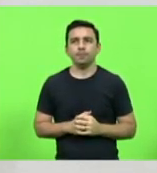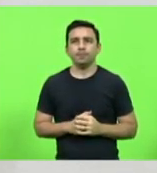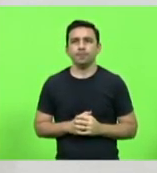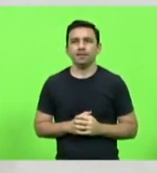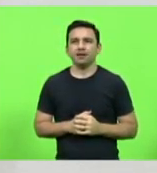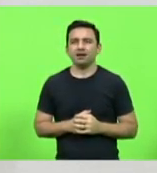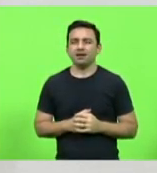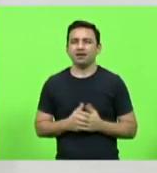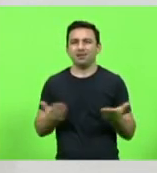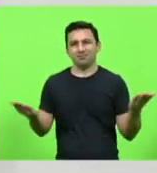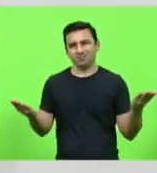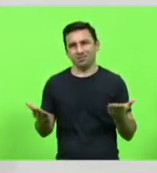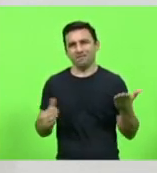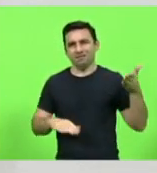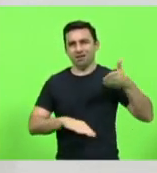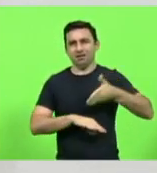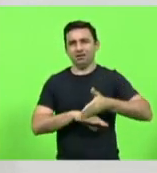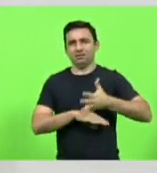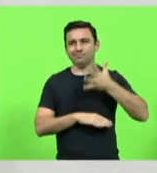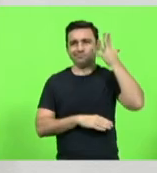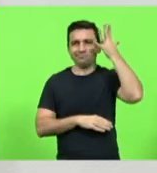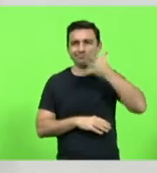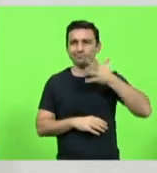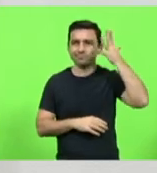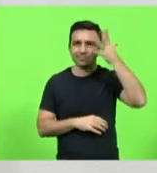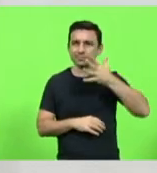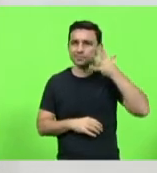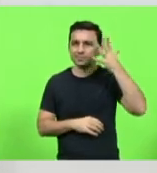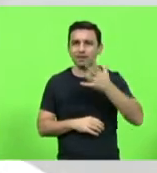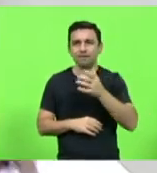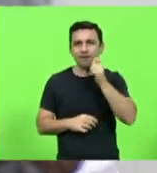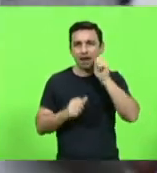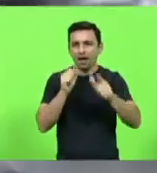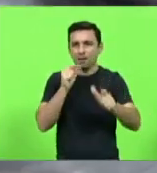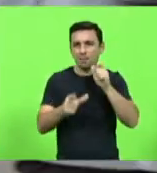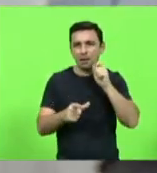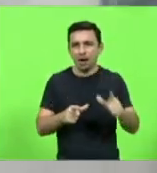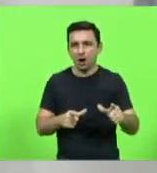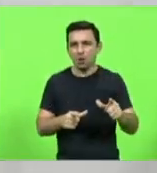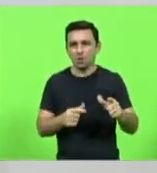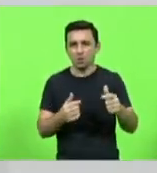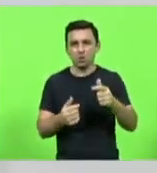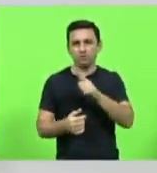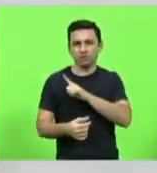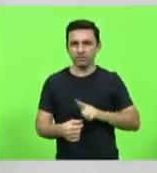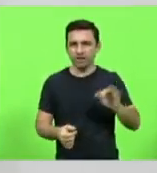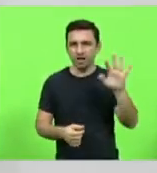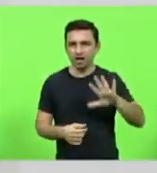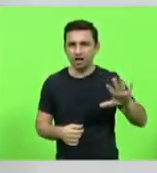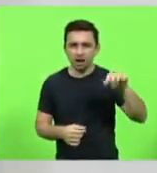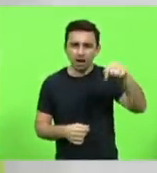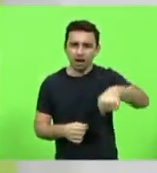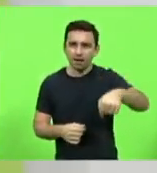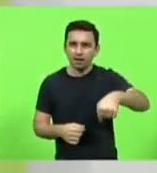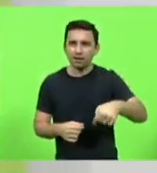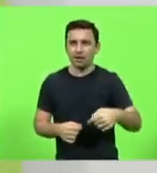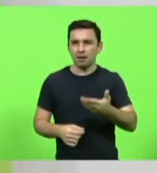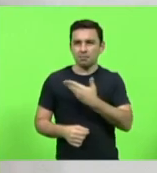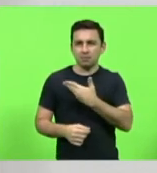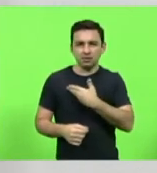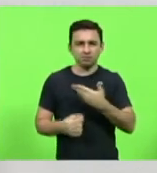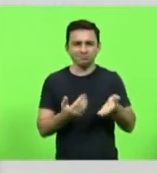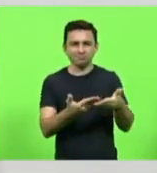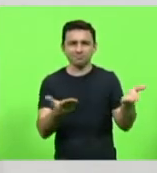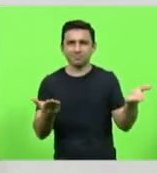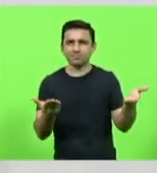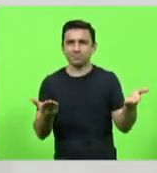aqui na tribuna falar mal da bancada federal e de colega, querendo botar